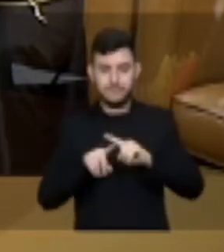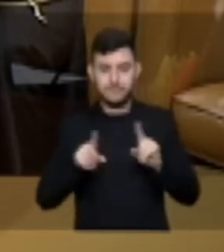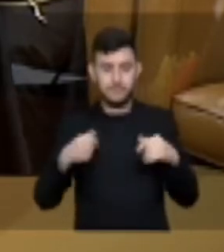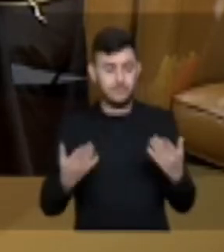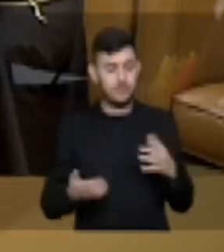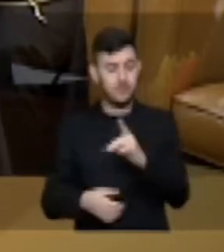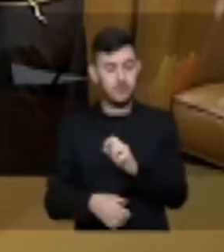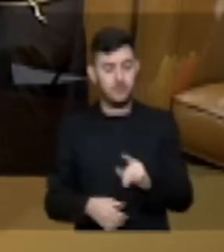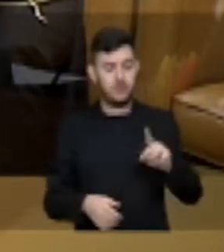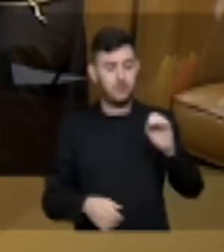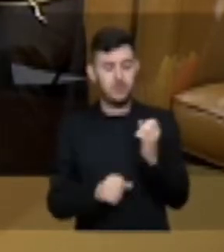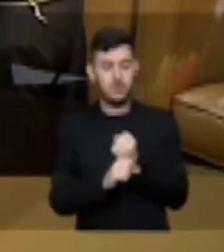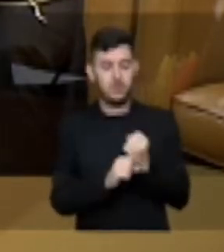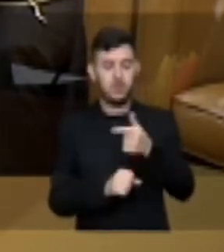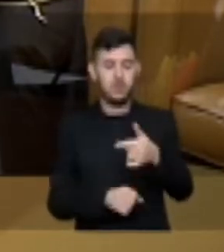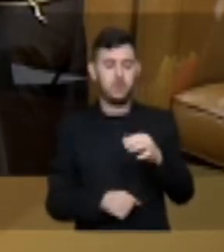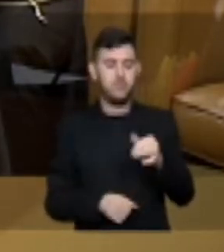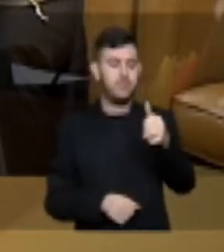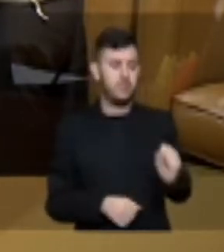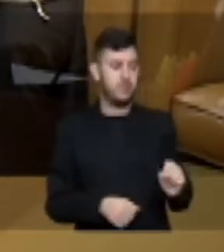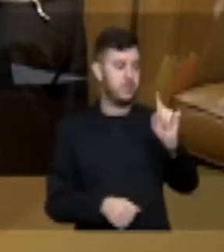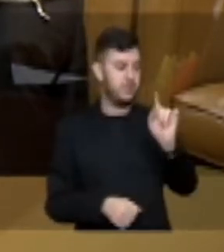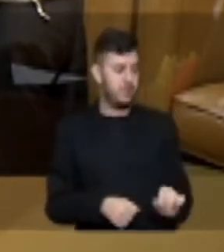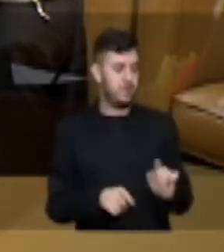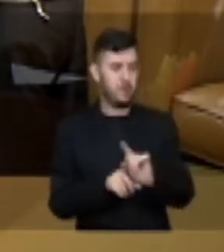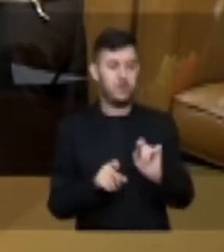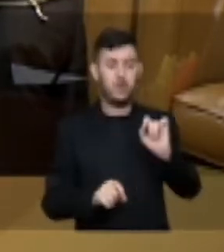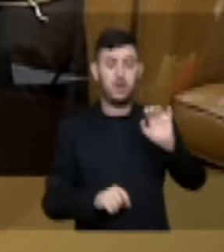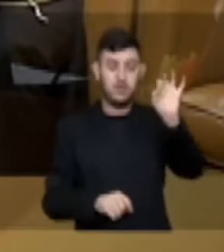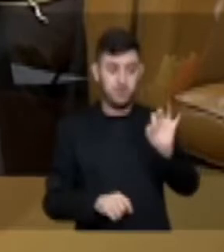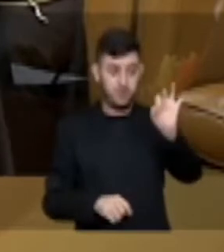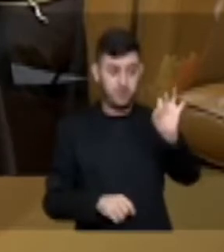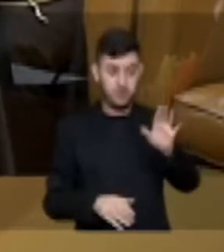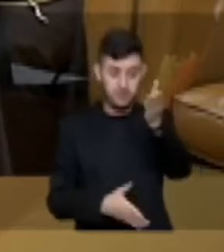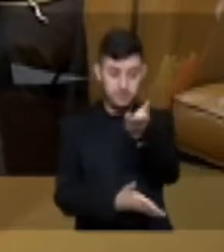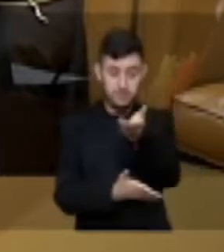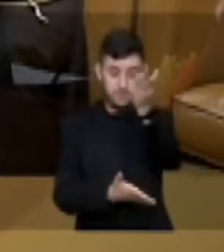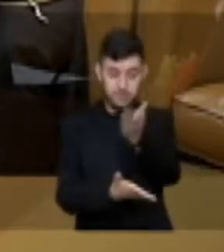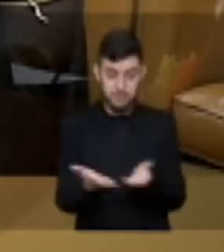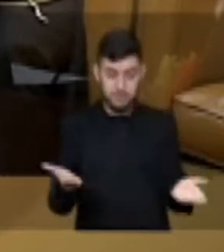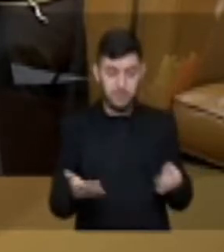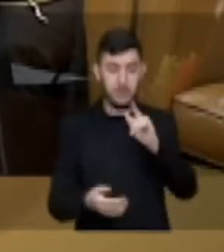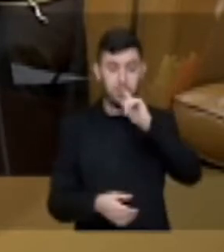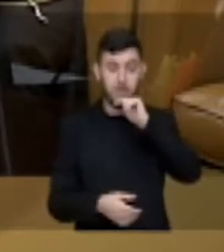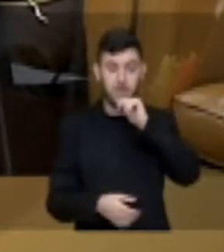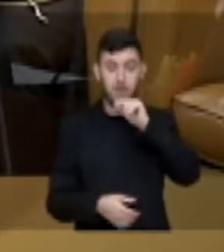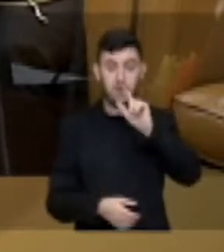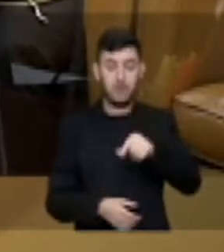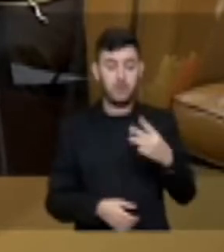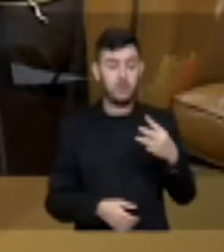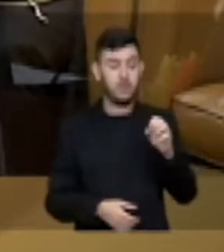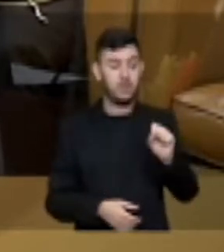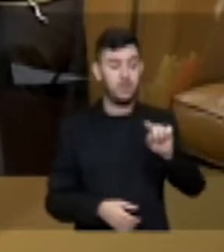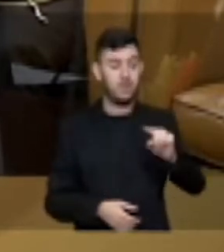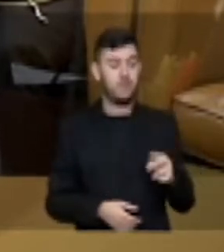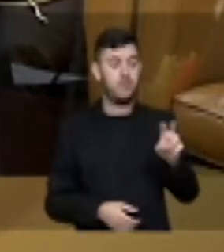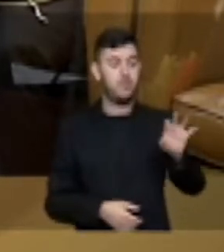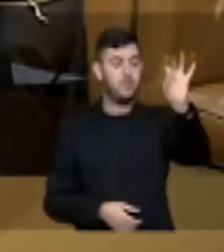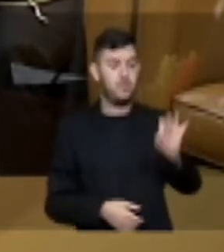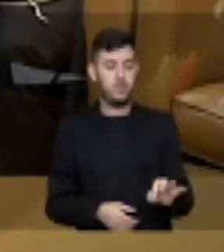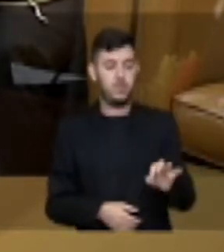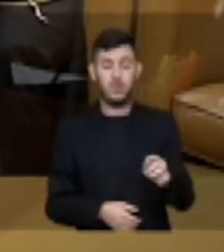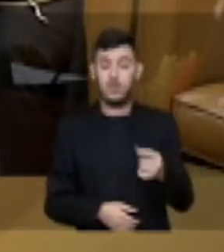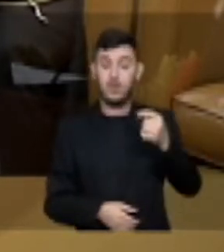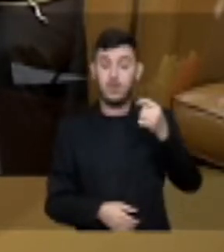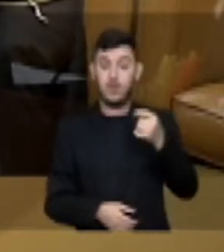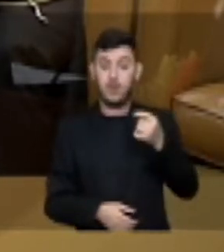também do ano de 2018, o índice de perda de água na distribuição é de 38,5%. Portanto, quase